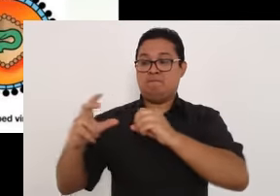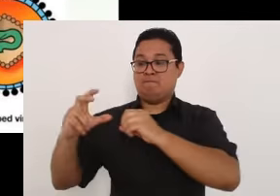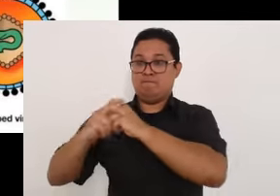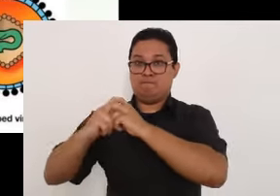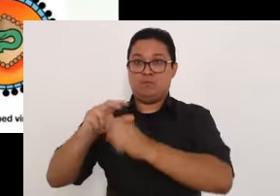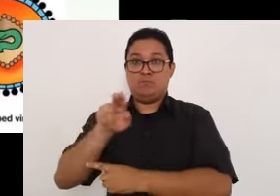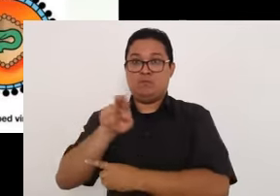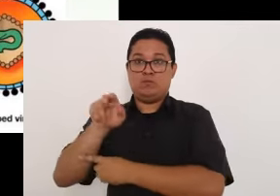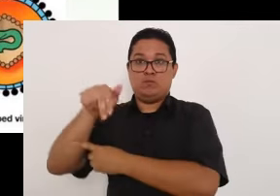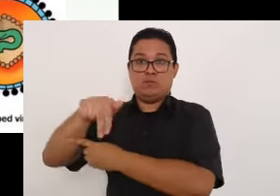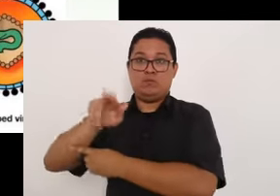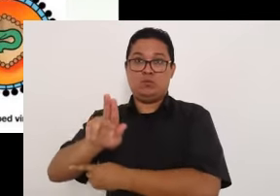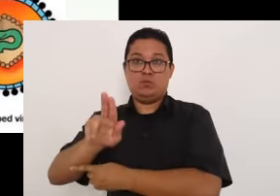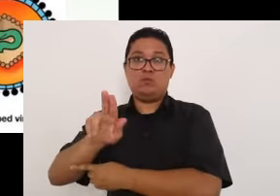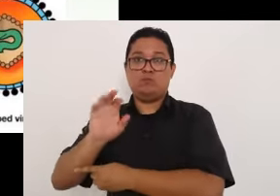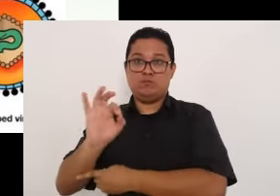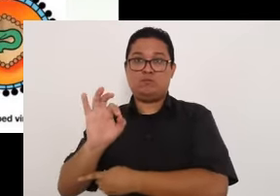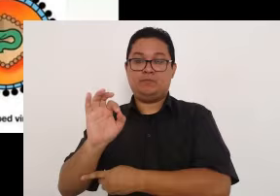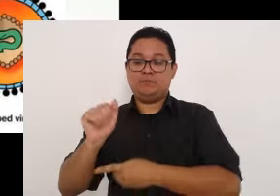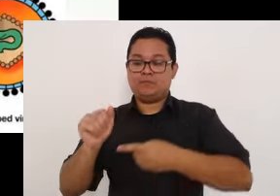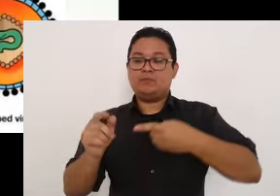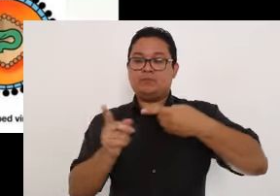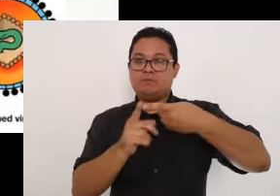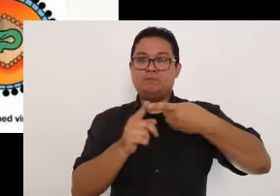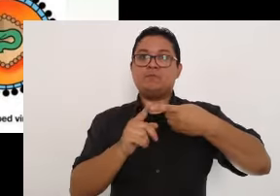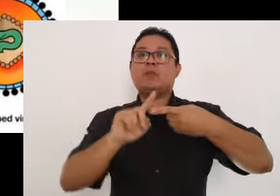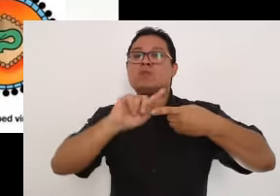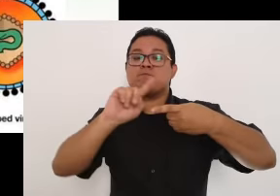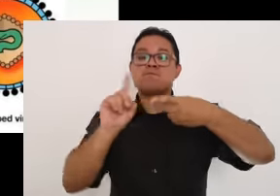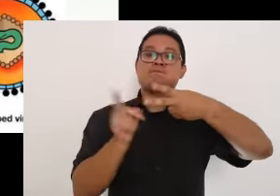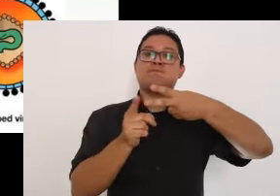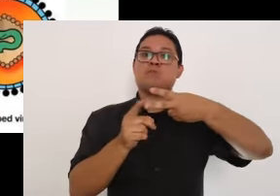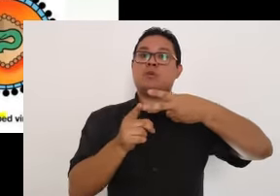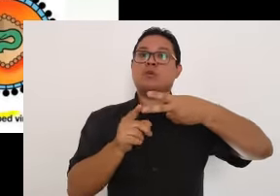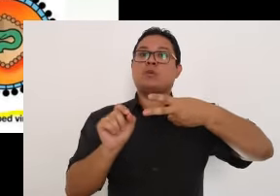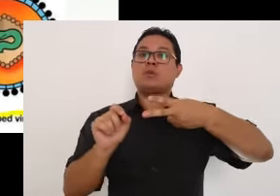de vírus nu, e os vírus